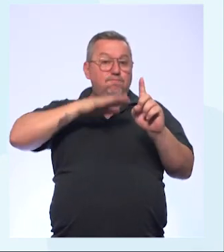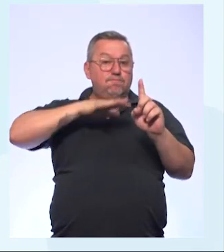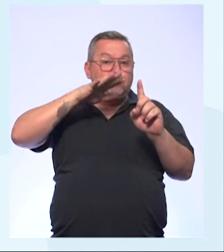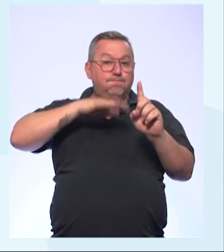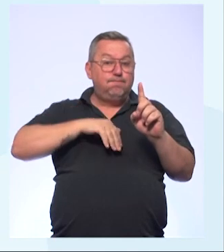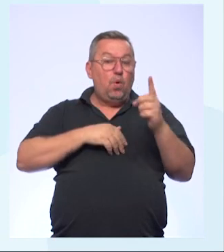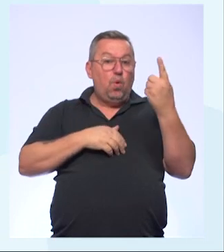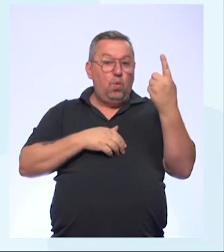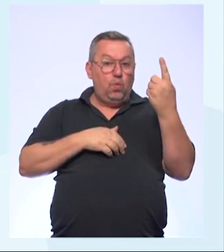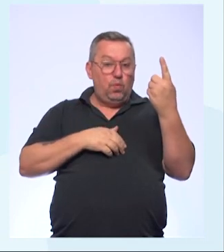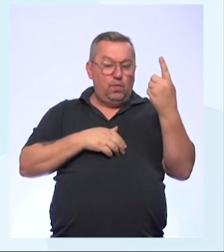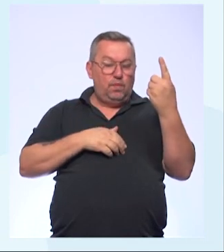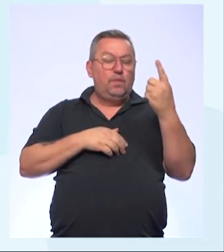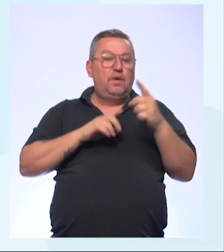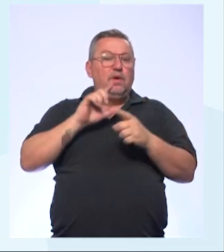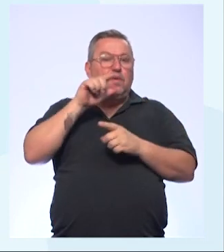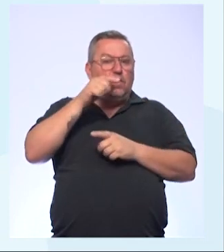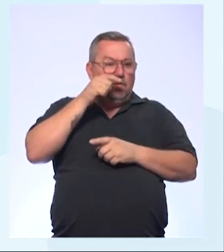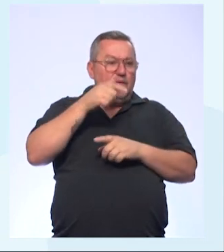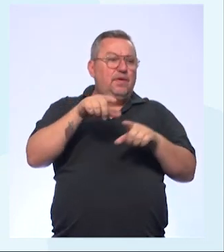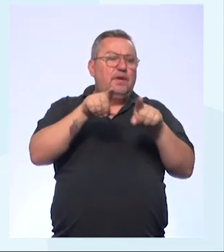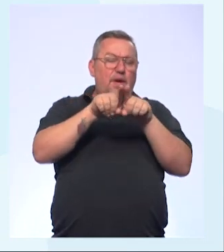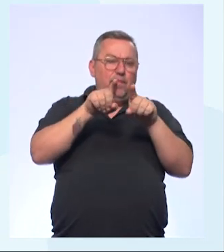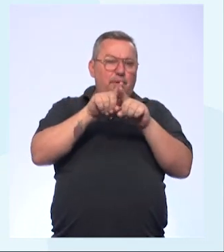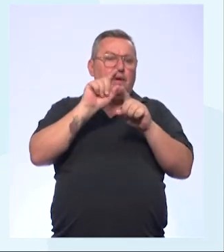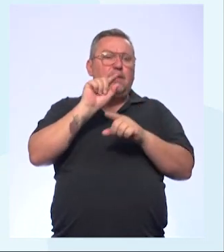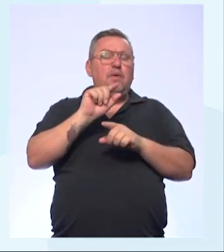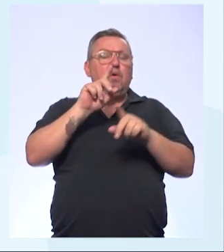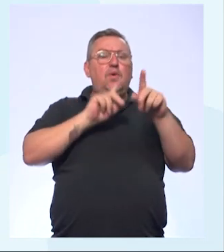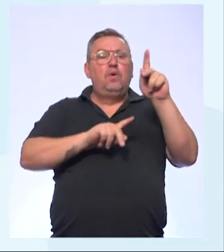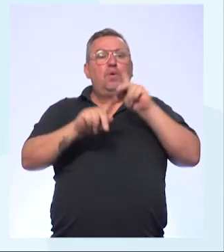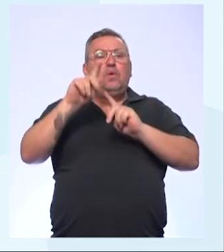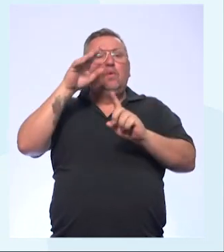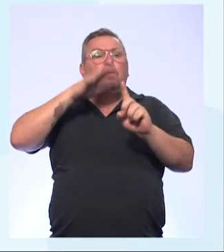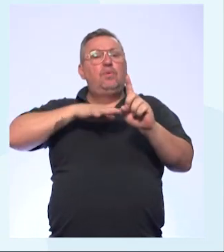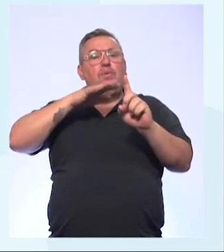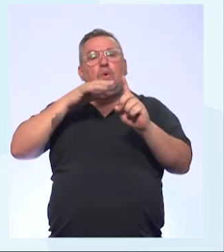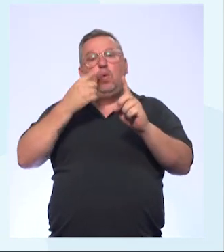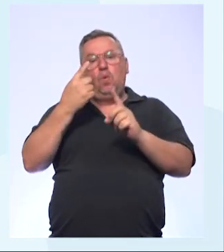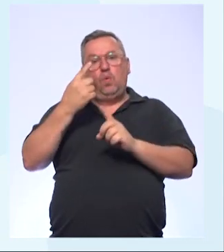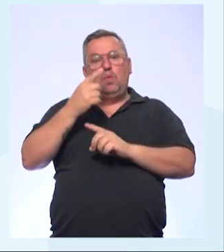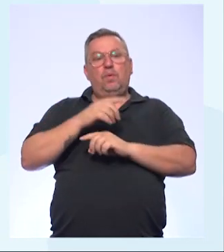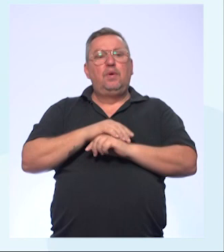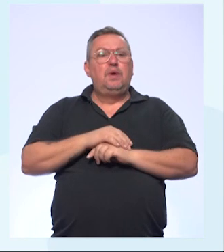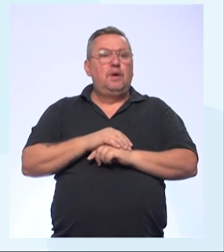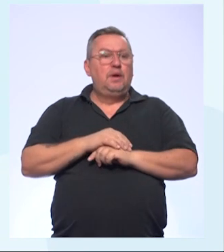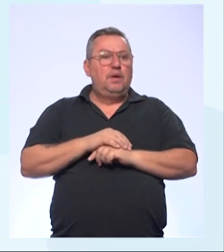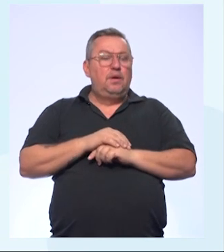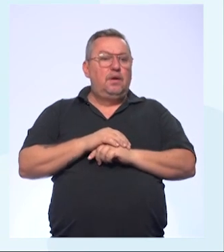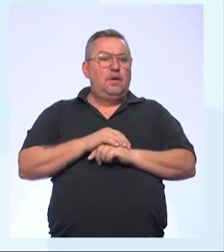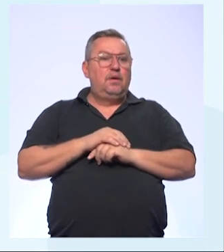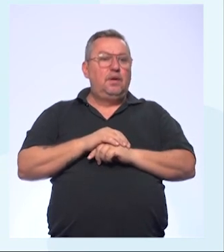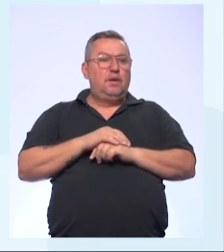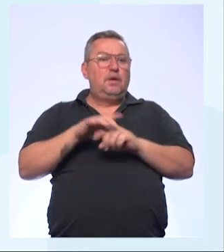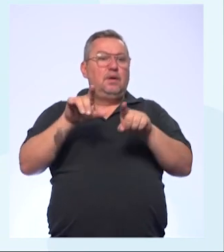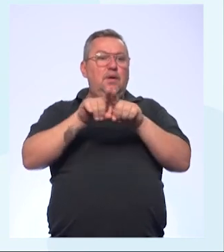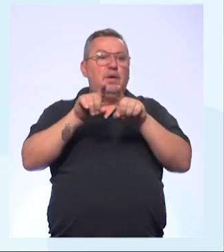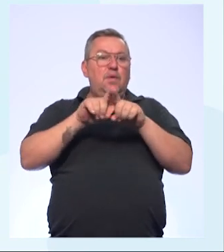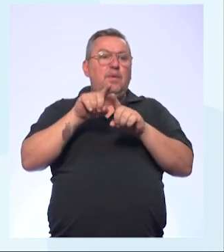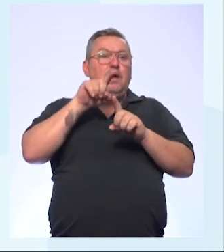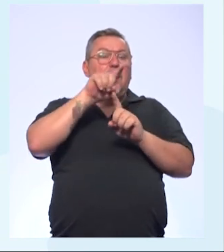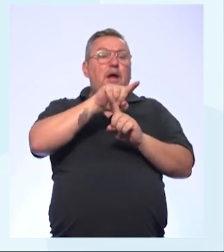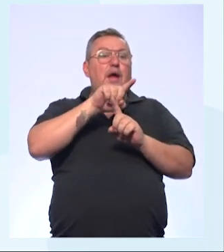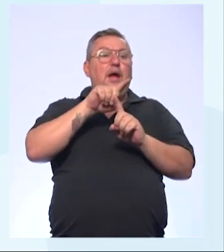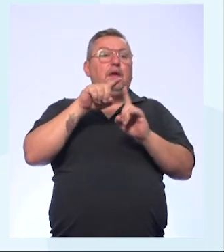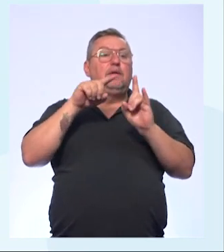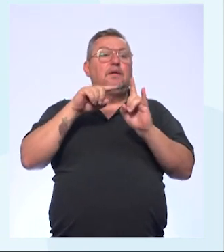deus. E logo, logo a gente vai ver aí um povo que cultuava apenas um deus, tá bem? Então, sobre os hititas, o que eu